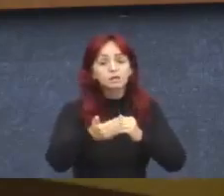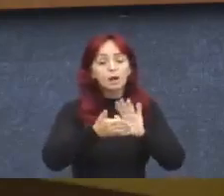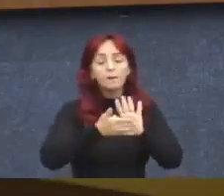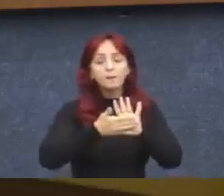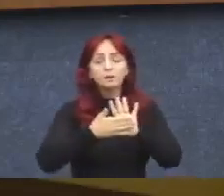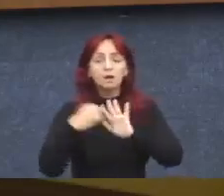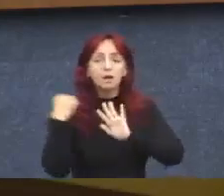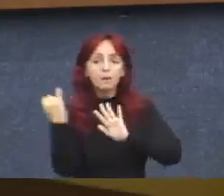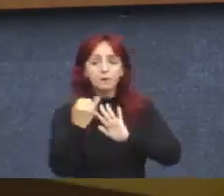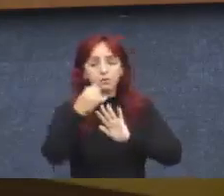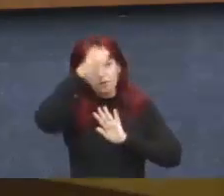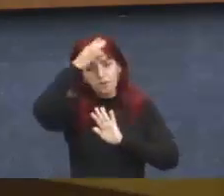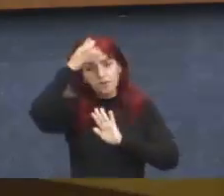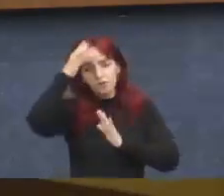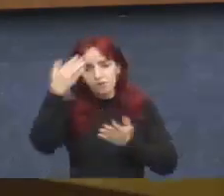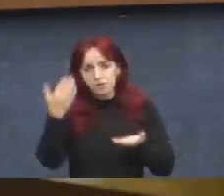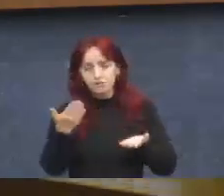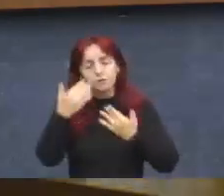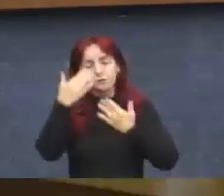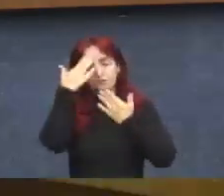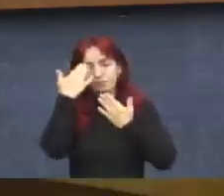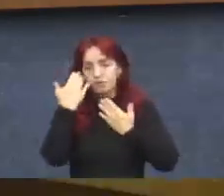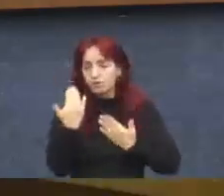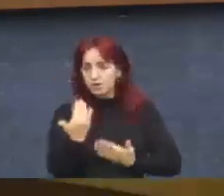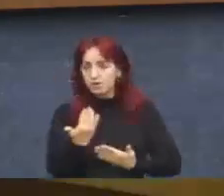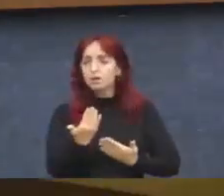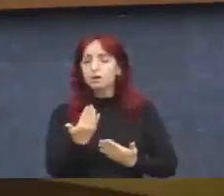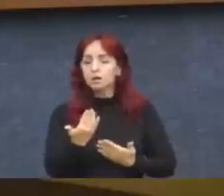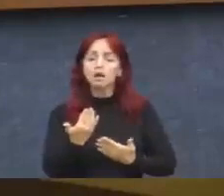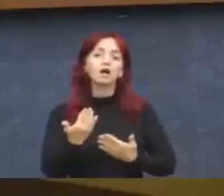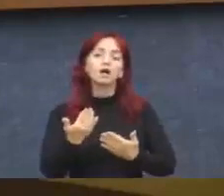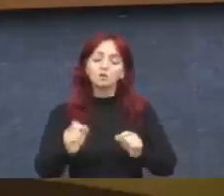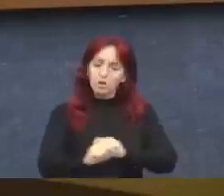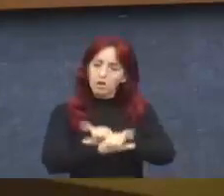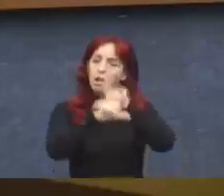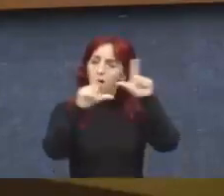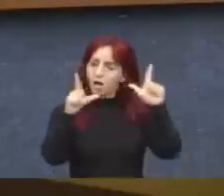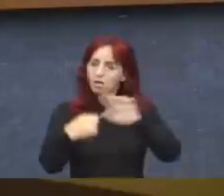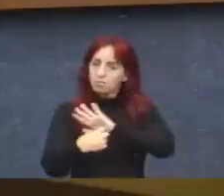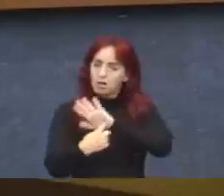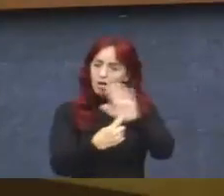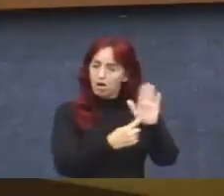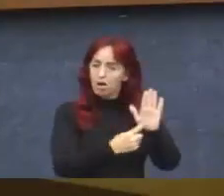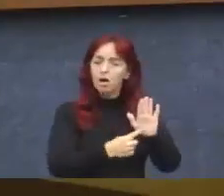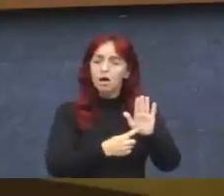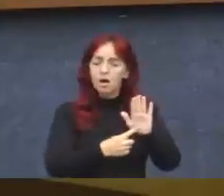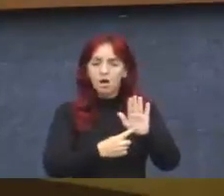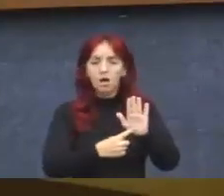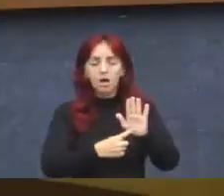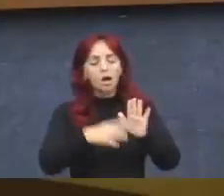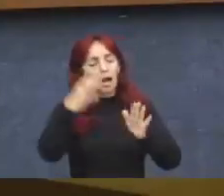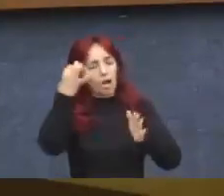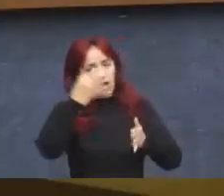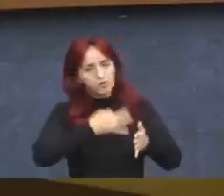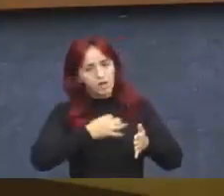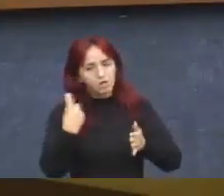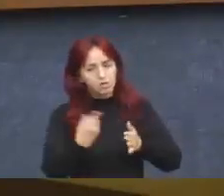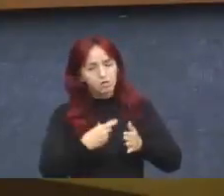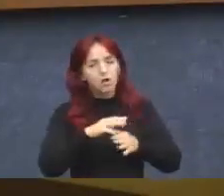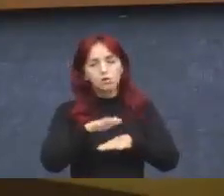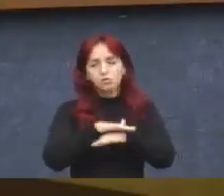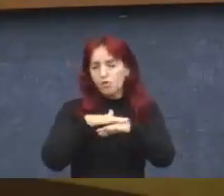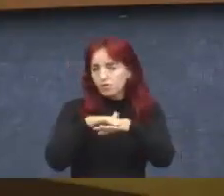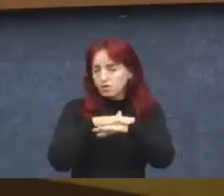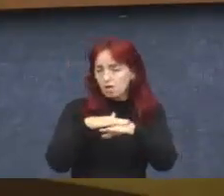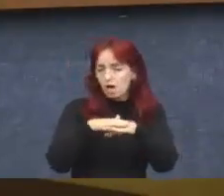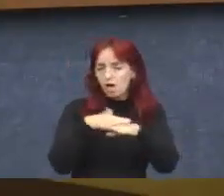para essa casa. Então, queria agradecer aí a transparência, a lealdade de conversarmos aí sempre com